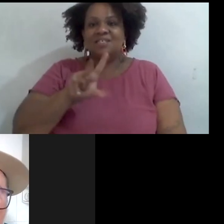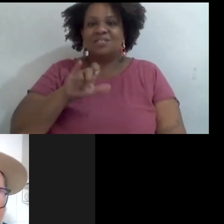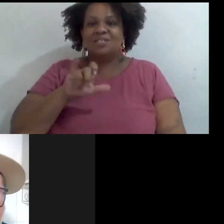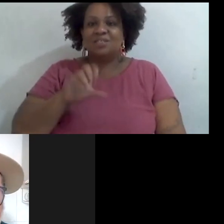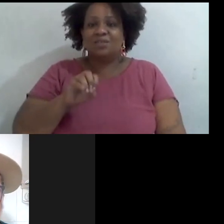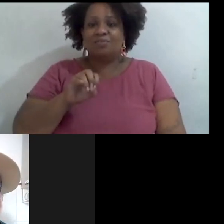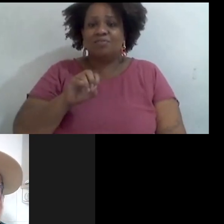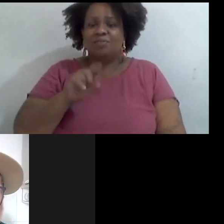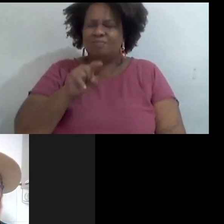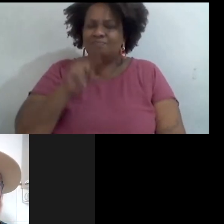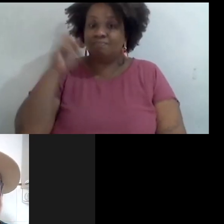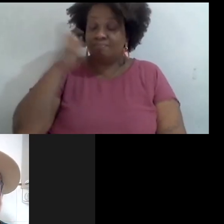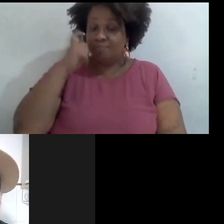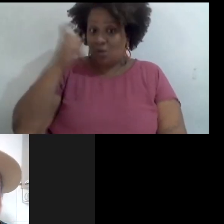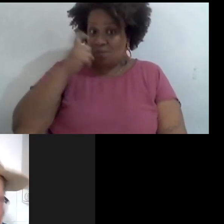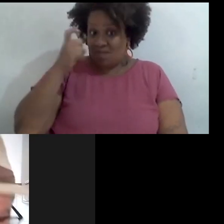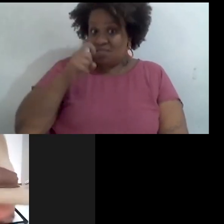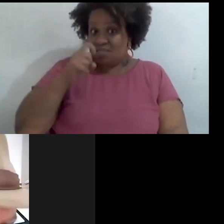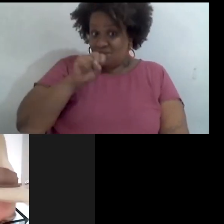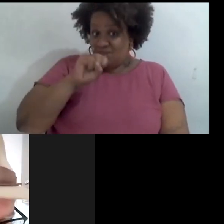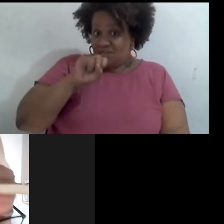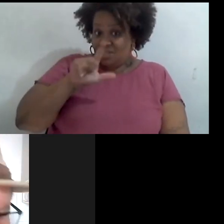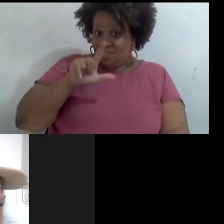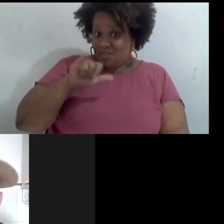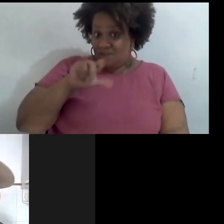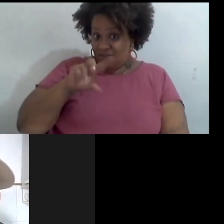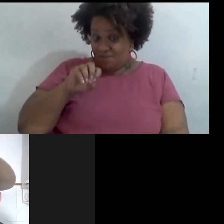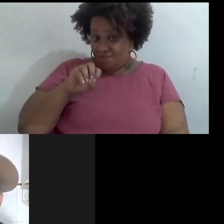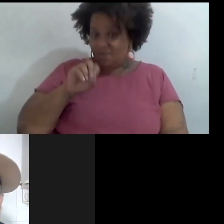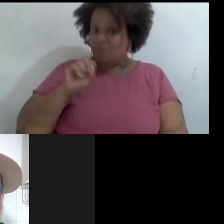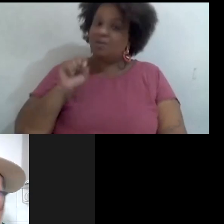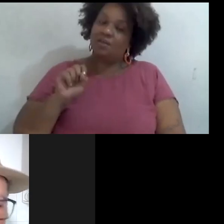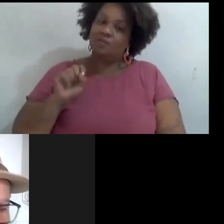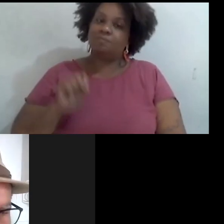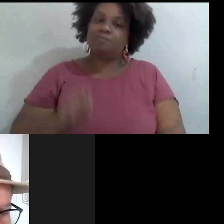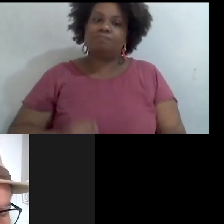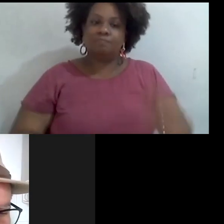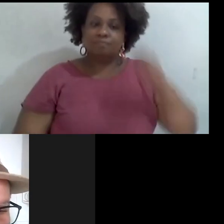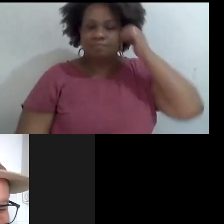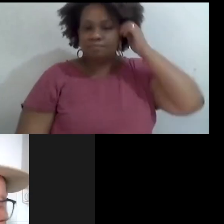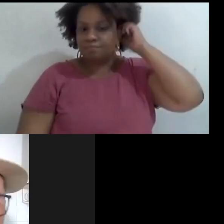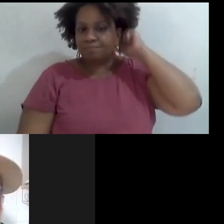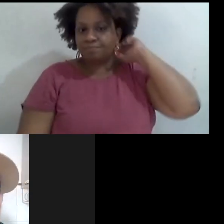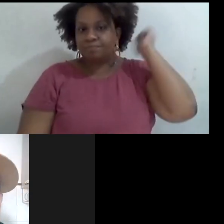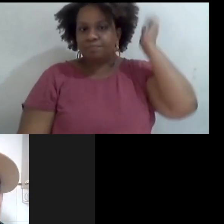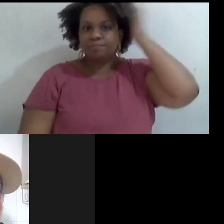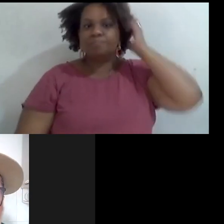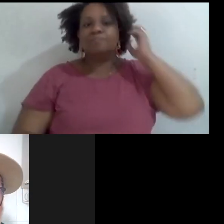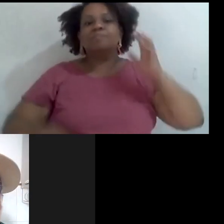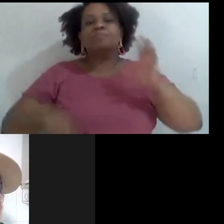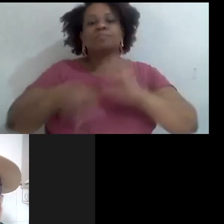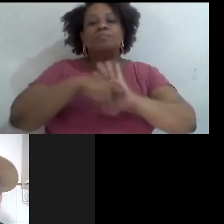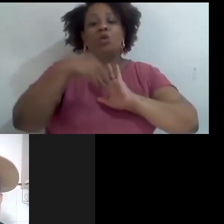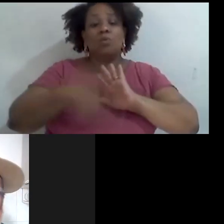das preocupações, Silvio Portugal, é o seguinte, é sobre a questão da territorialização